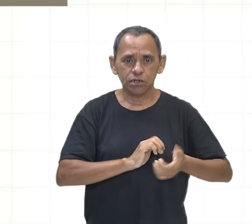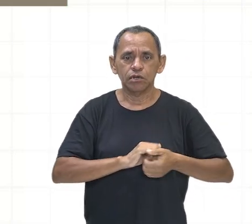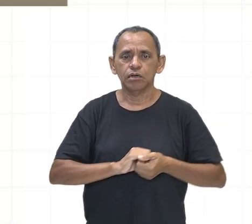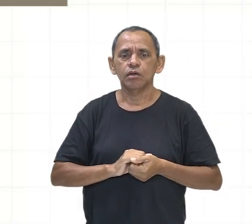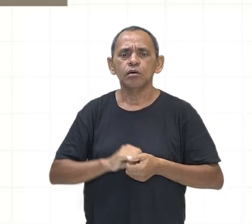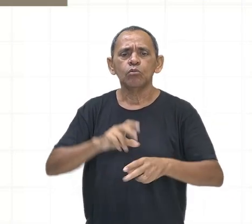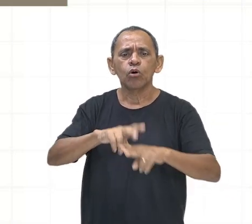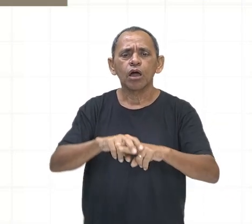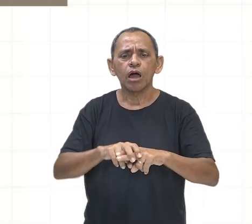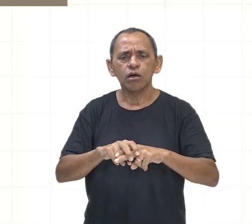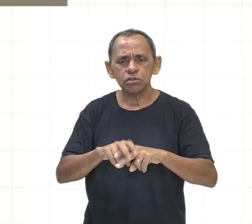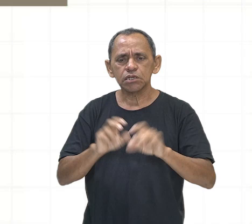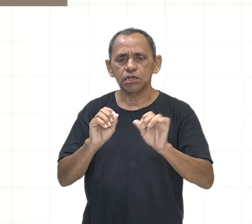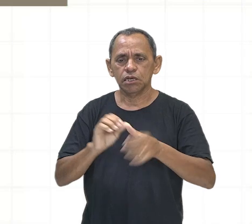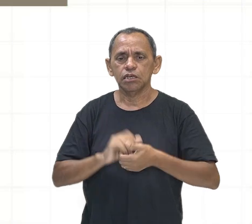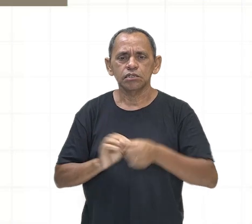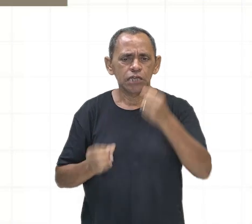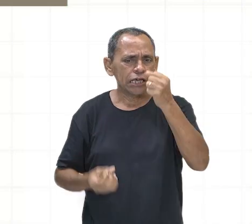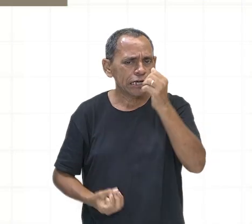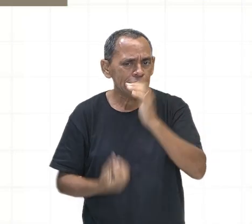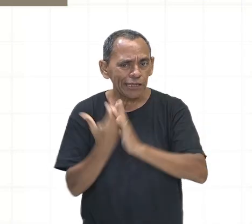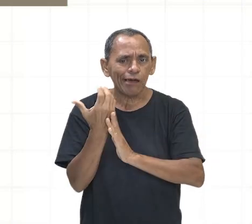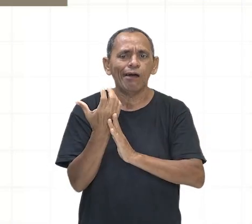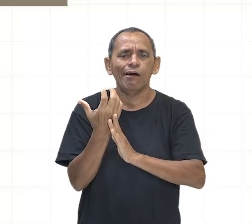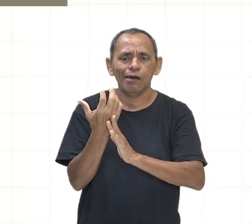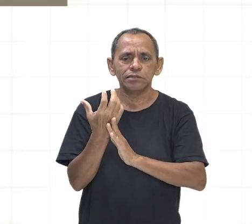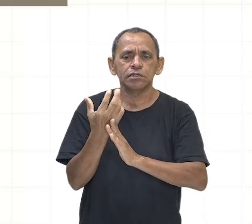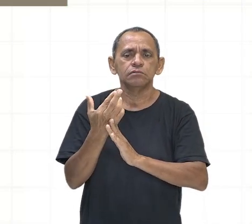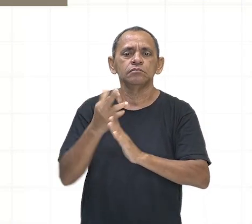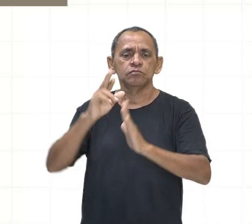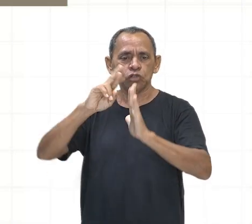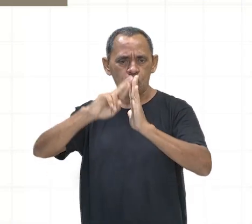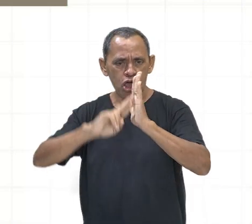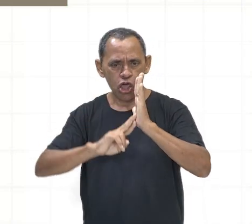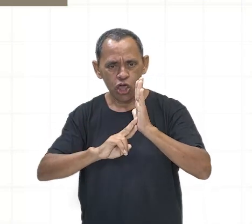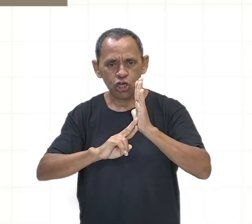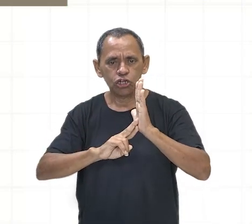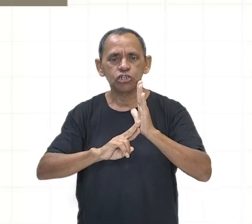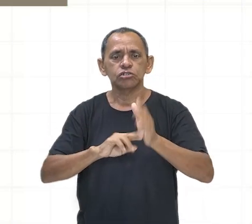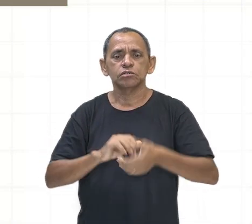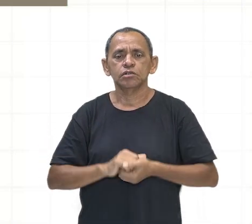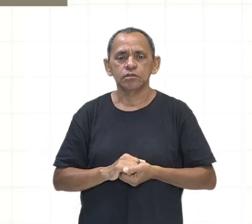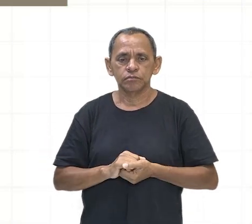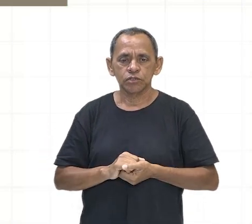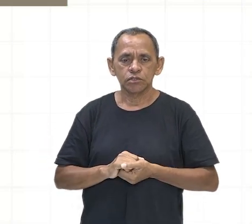o seguinte, que toda moral, ela é